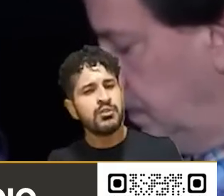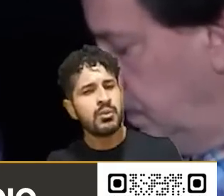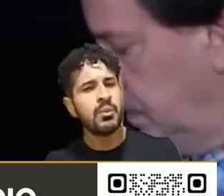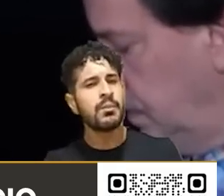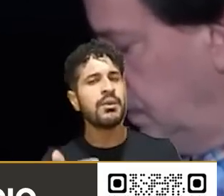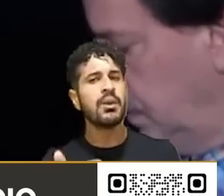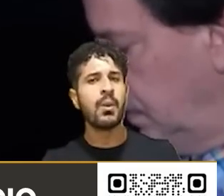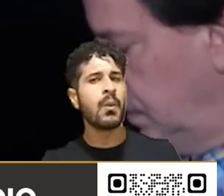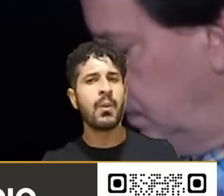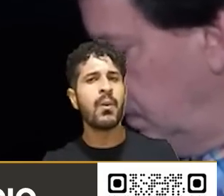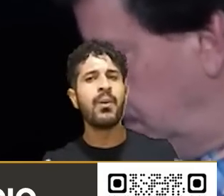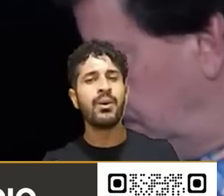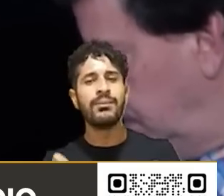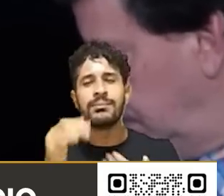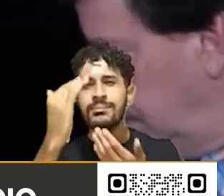agradecendo